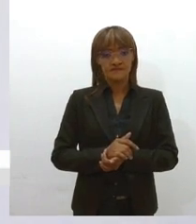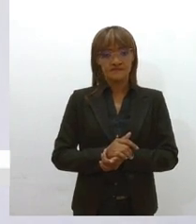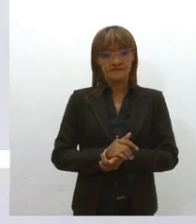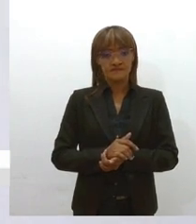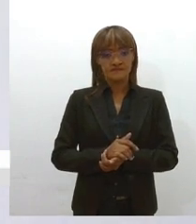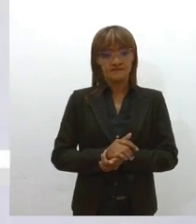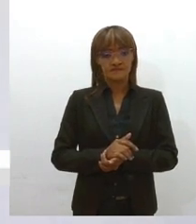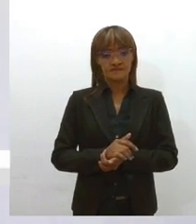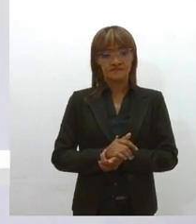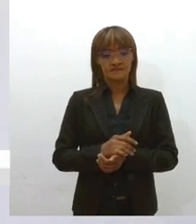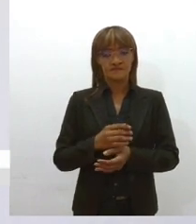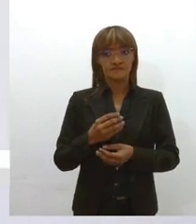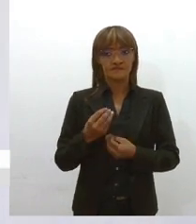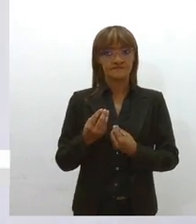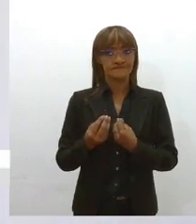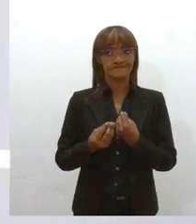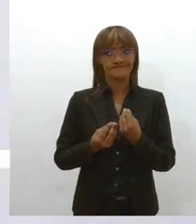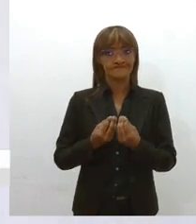a,